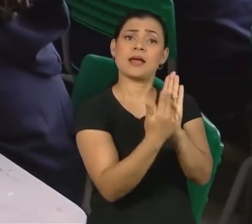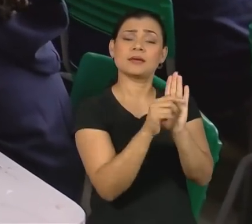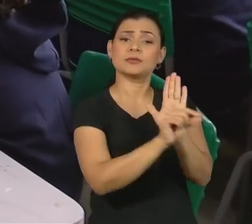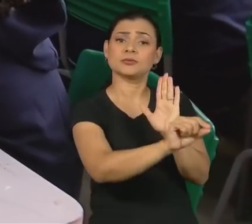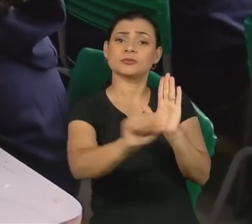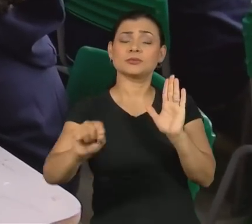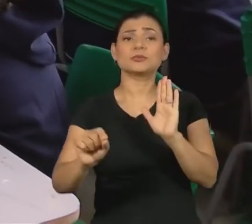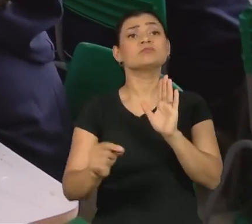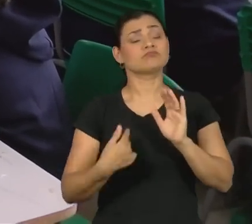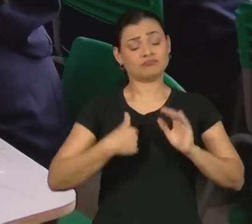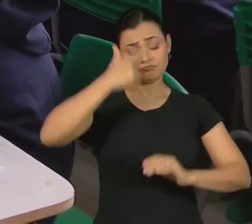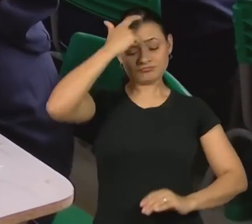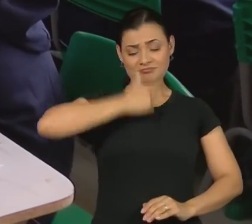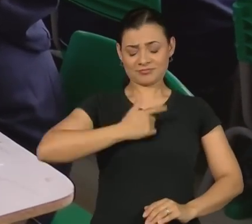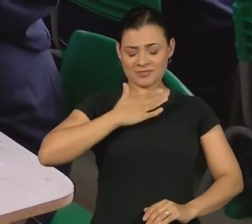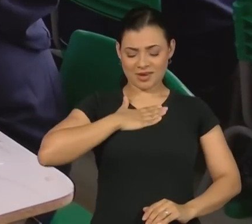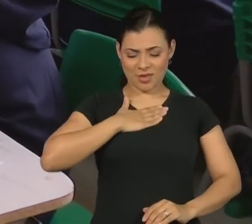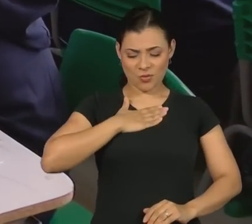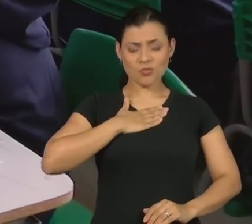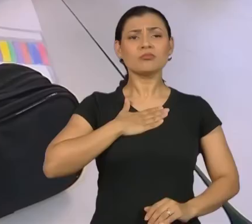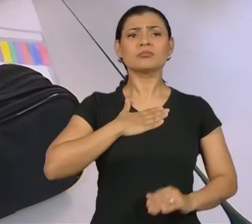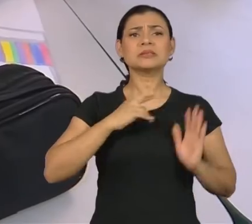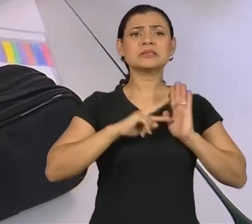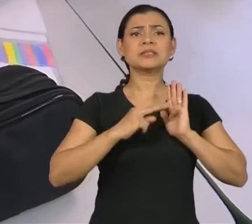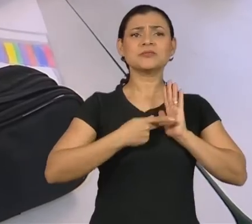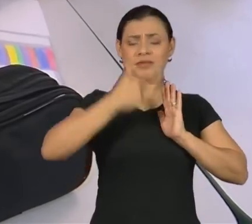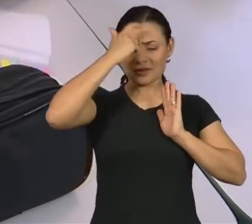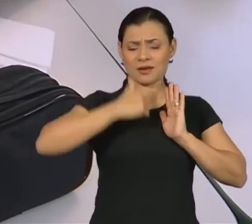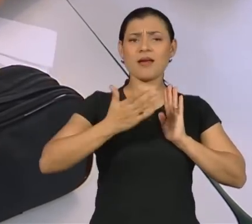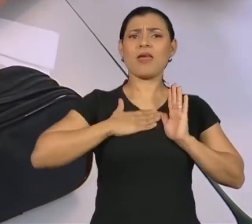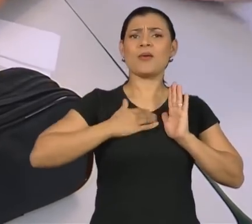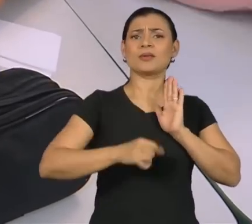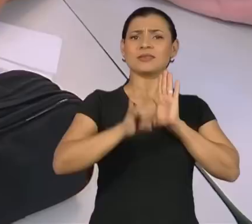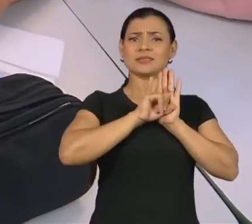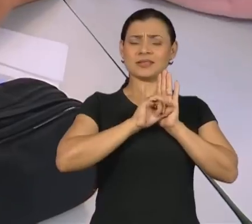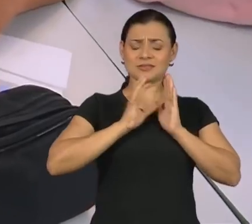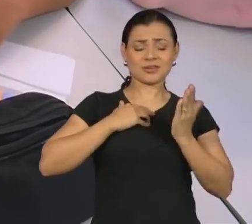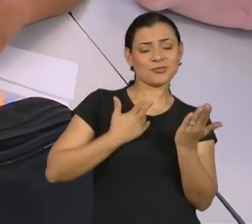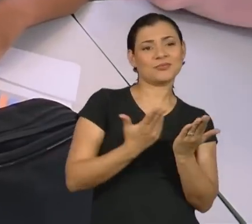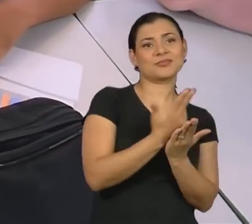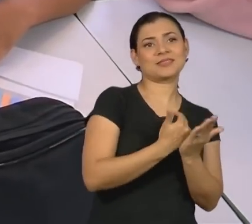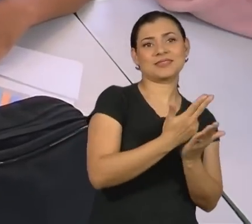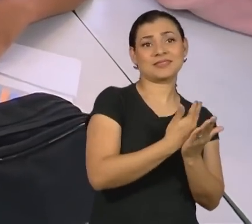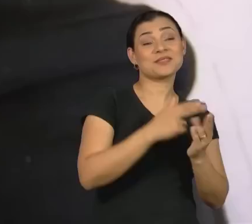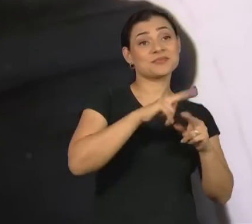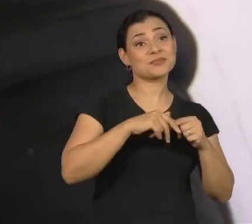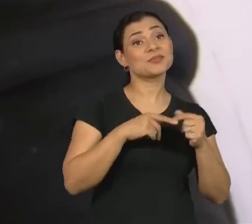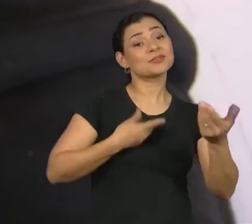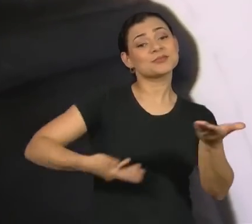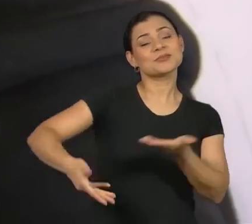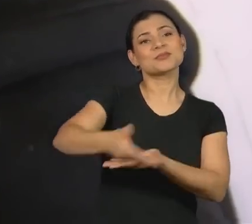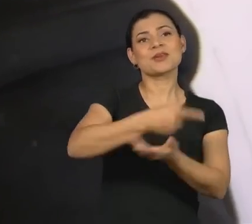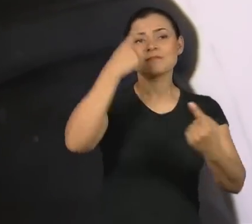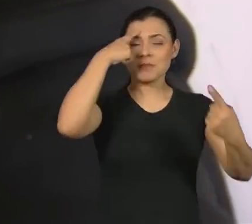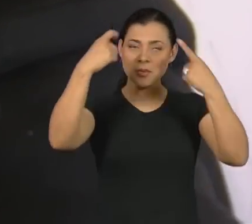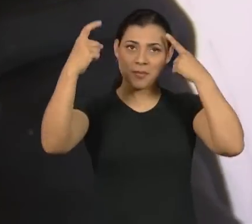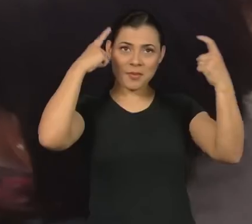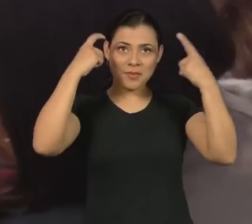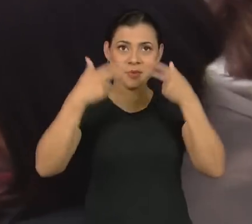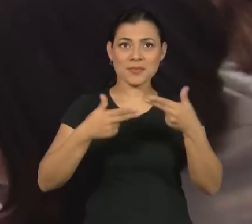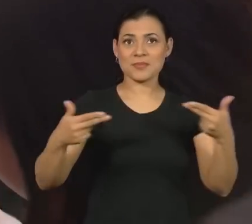represente vocês. Quem é você? As atividades realizadas promovem colaboração e